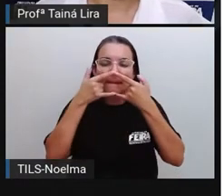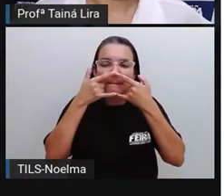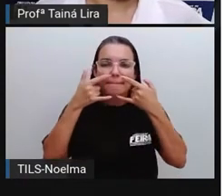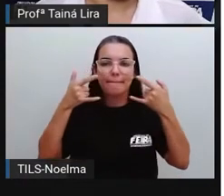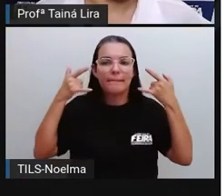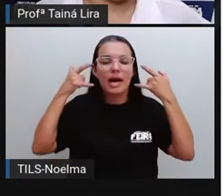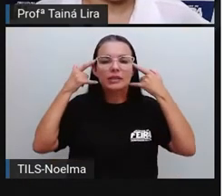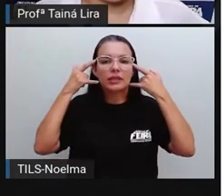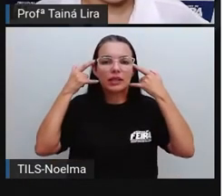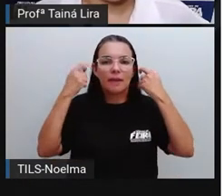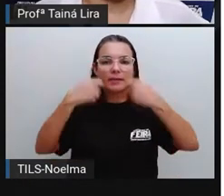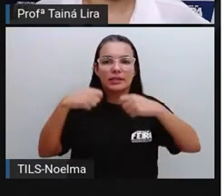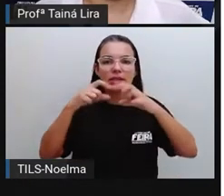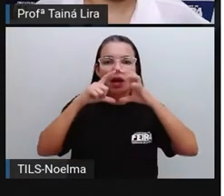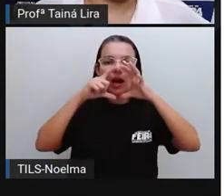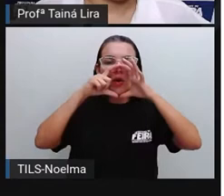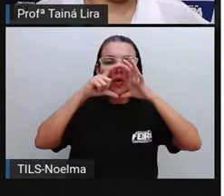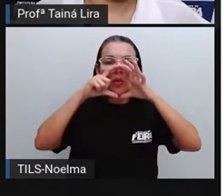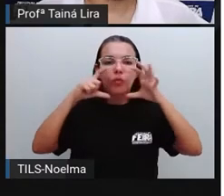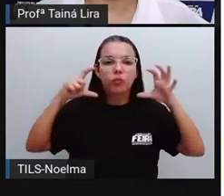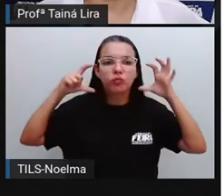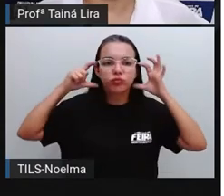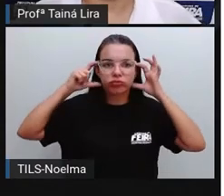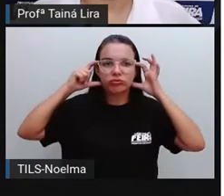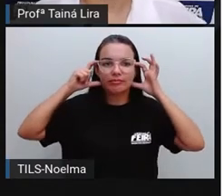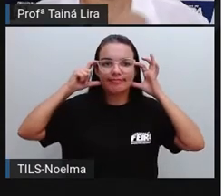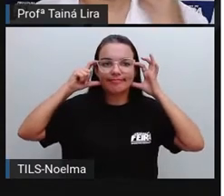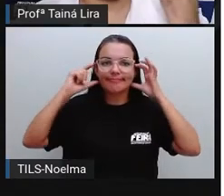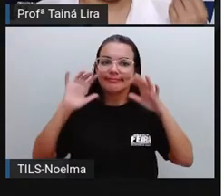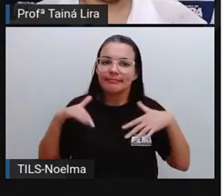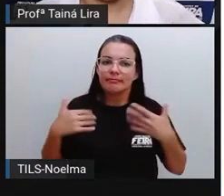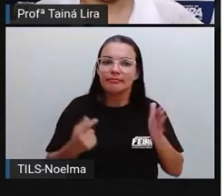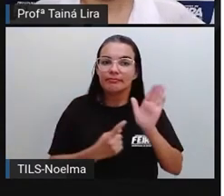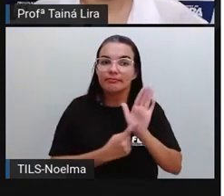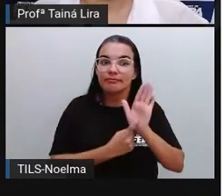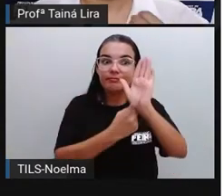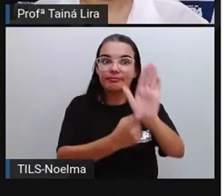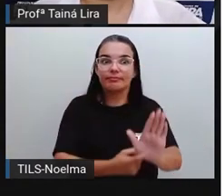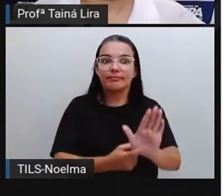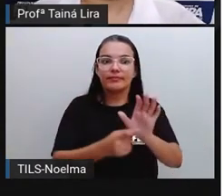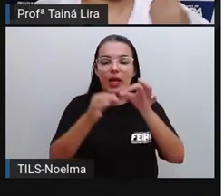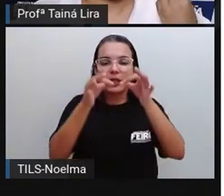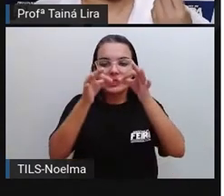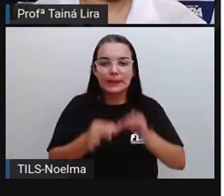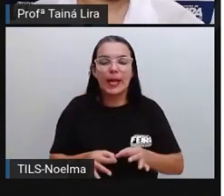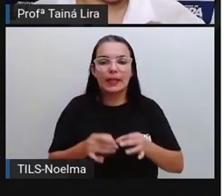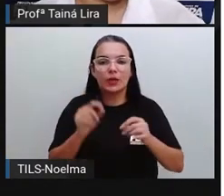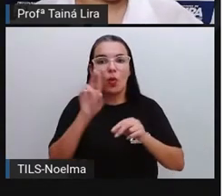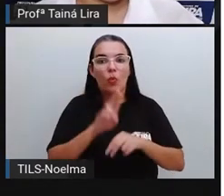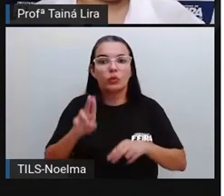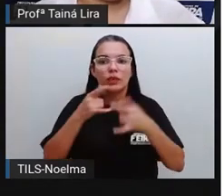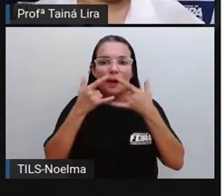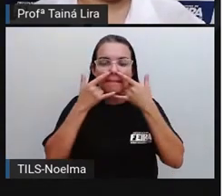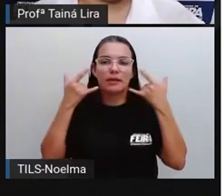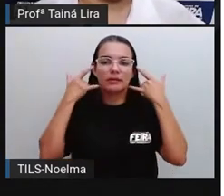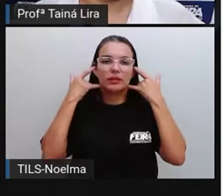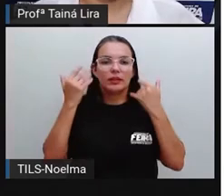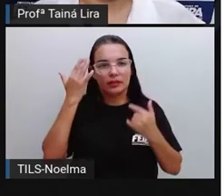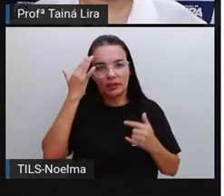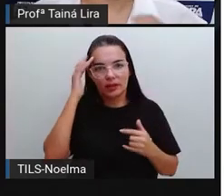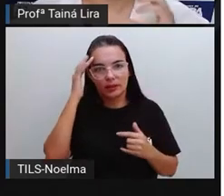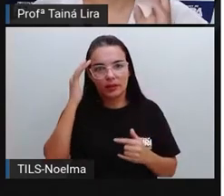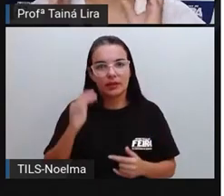Olha lá, campanha publicitária alertando sobre o jeito correto de utilizar a máscara,